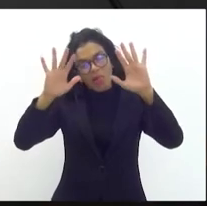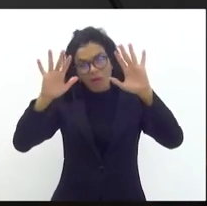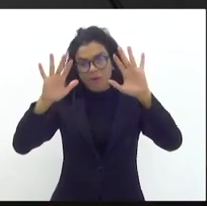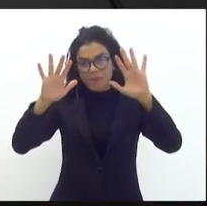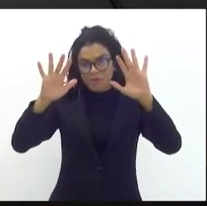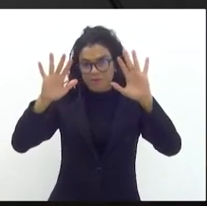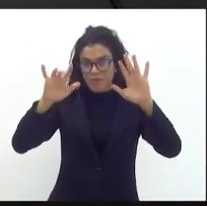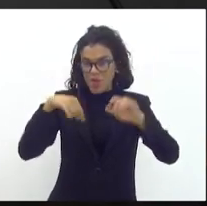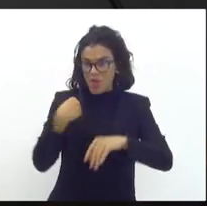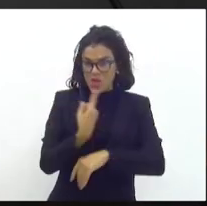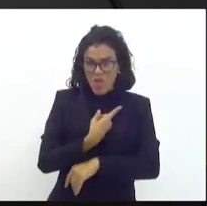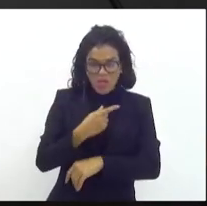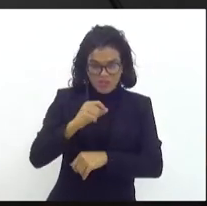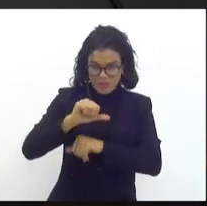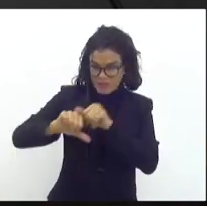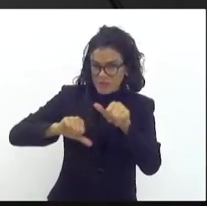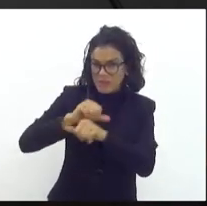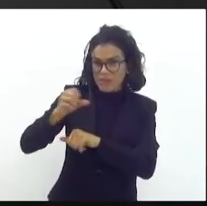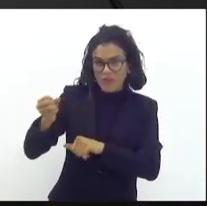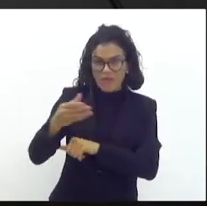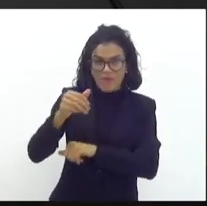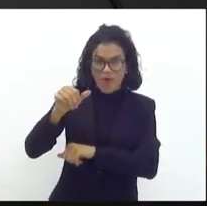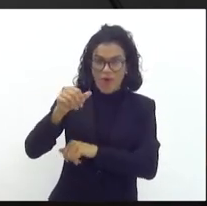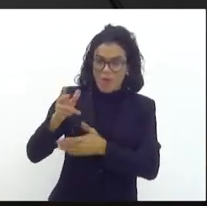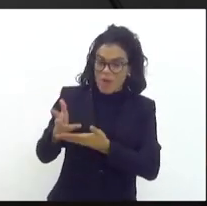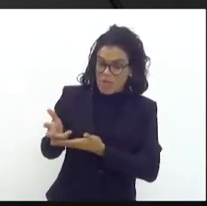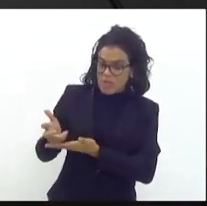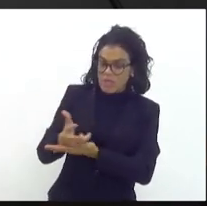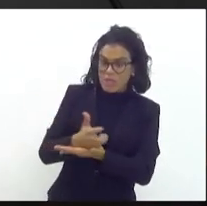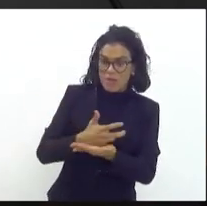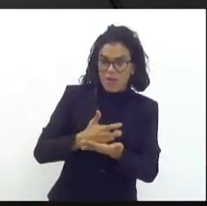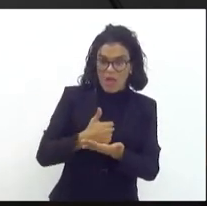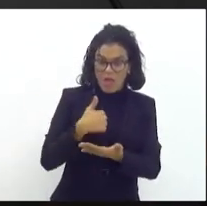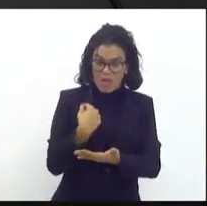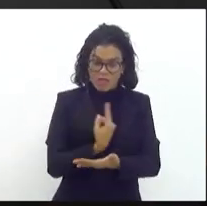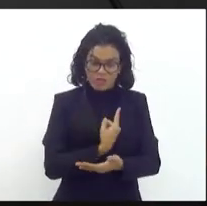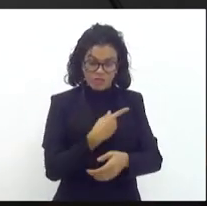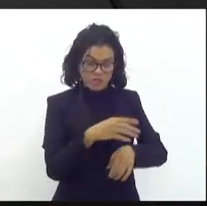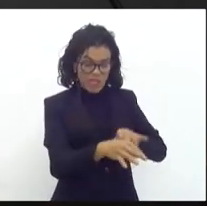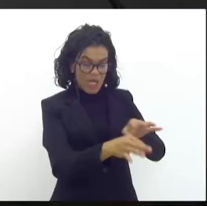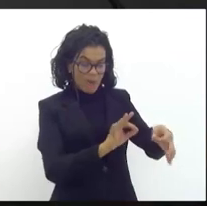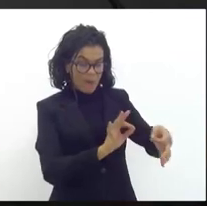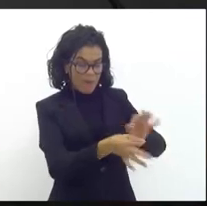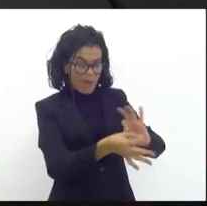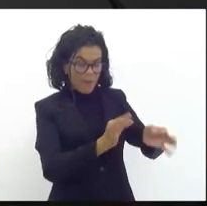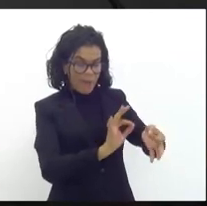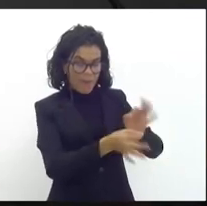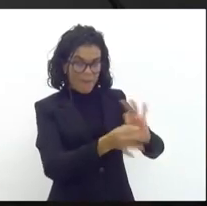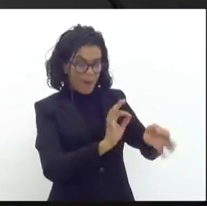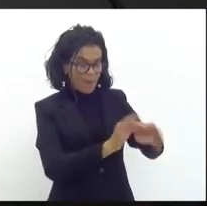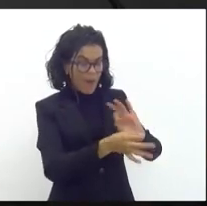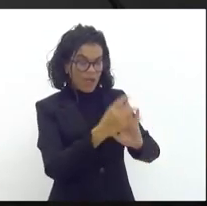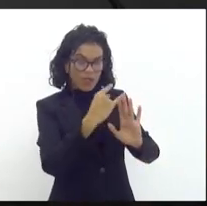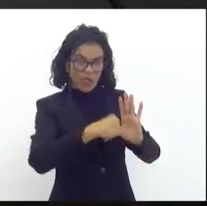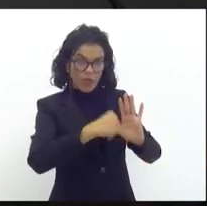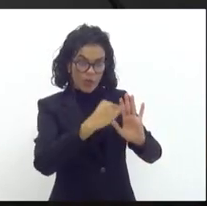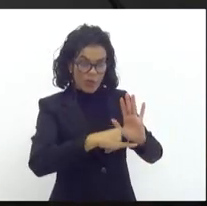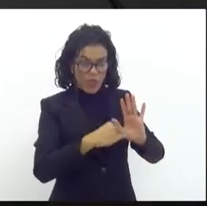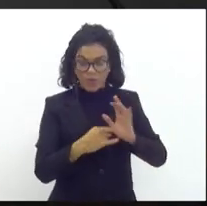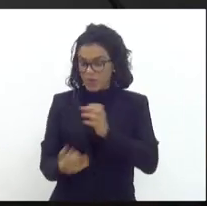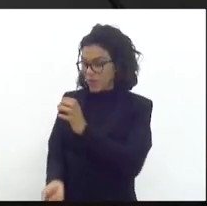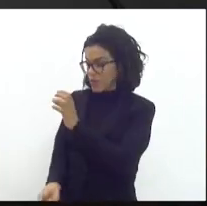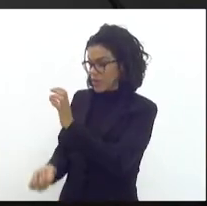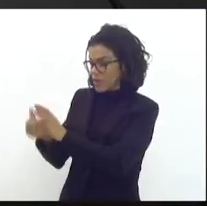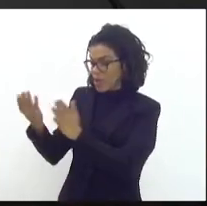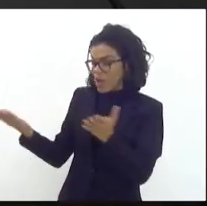Eu concordo com você nós não estamos fazendo a reforma tributária nós estamos rasgando nós estamos criando um novo sistema tributário o que tá